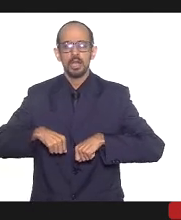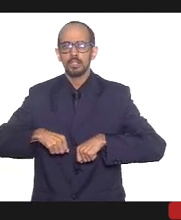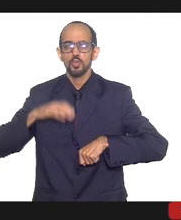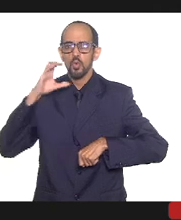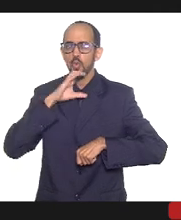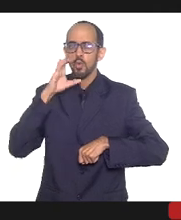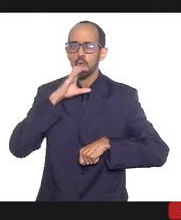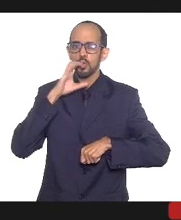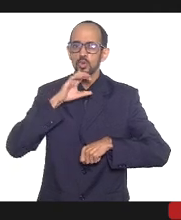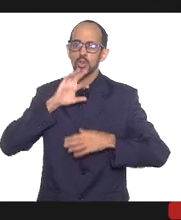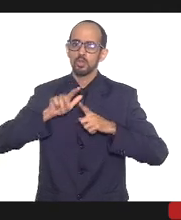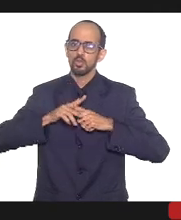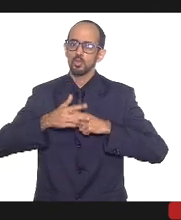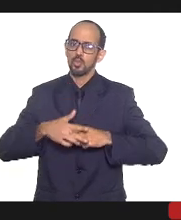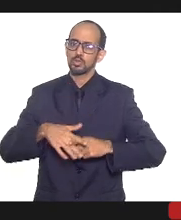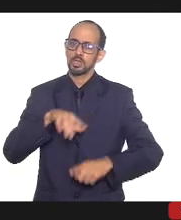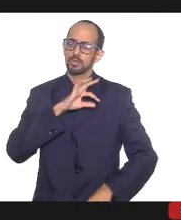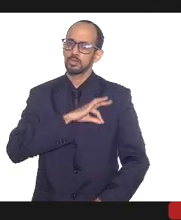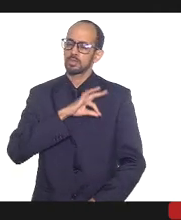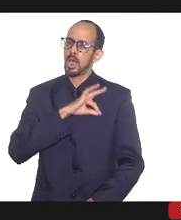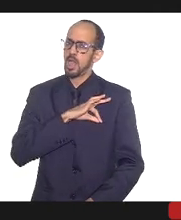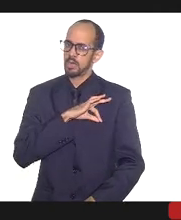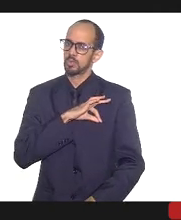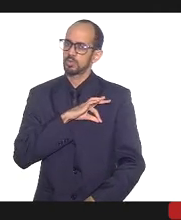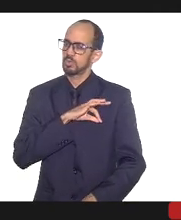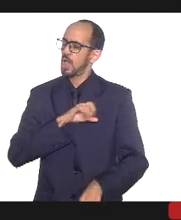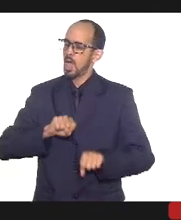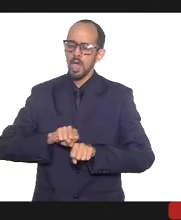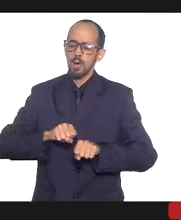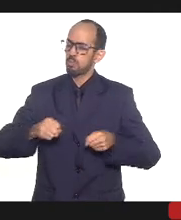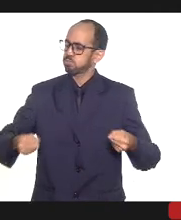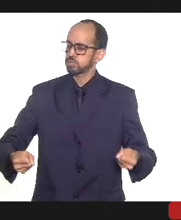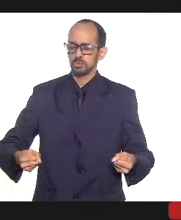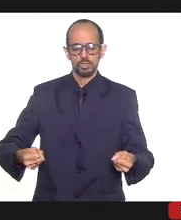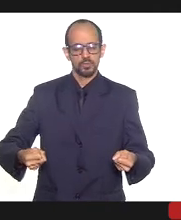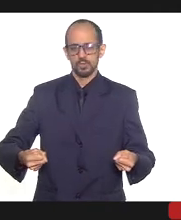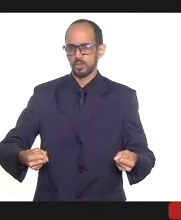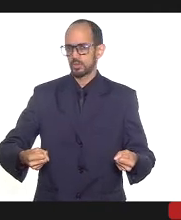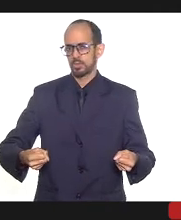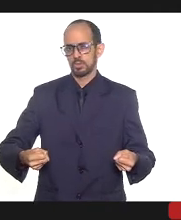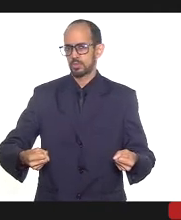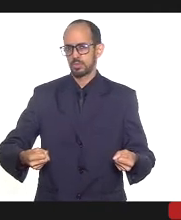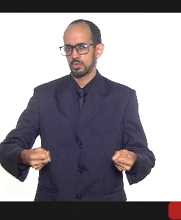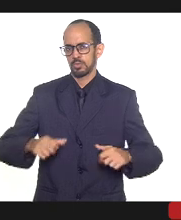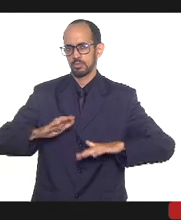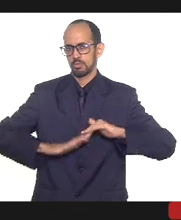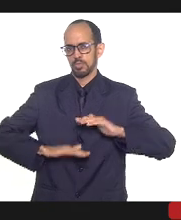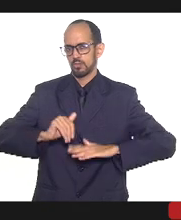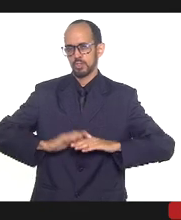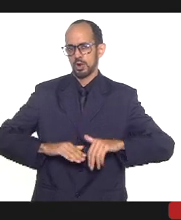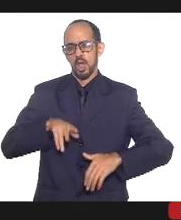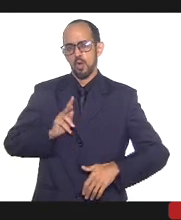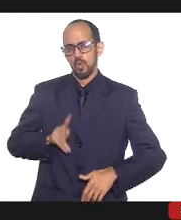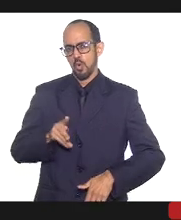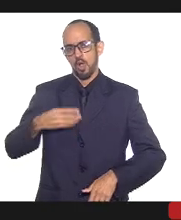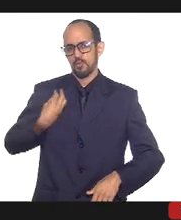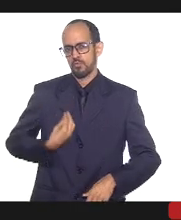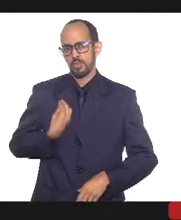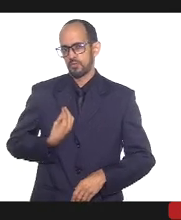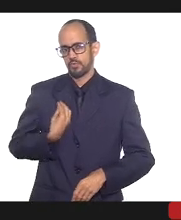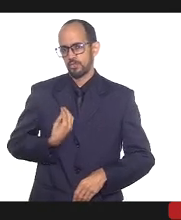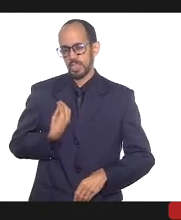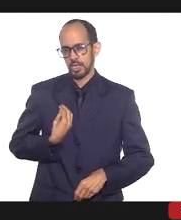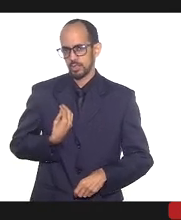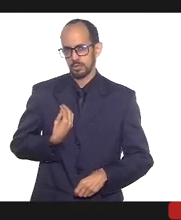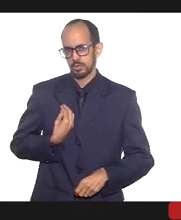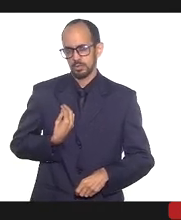reajuste salarial, tá, gente? É impossível que um profissional sobreviva de uma